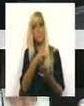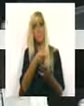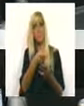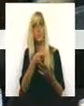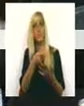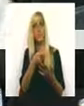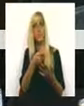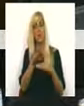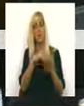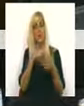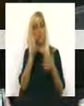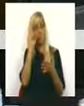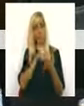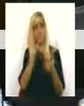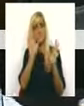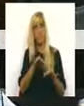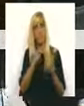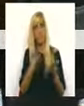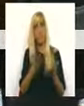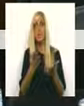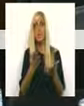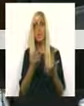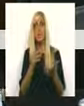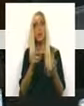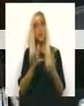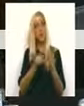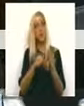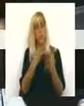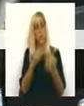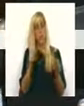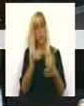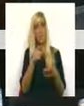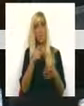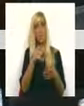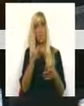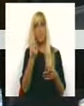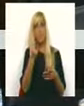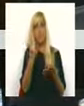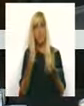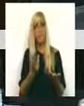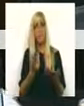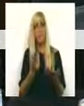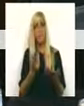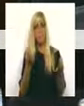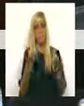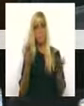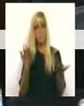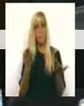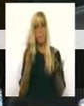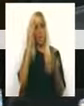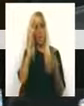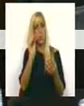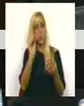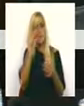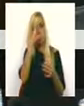da sua concretização final, e um projeto de resolução do PEV que recomendava